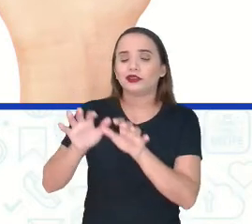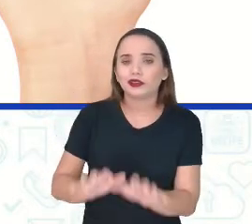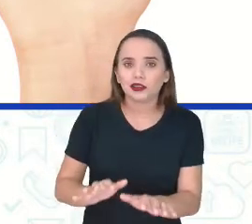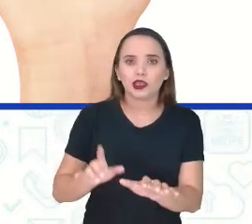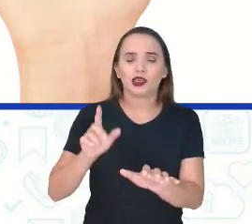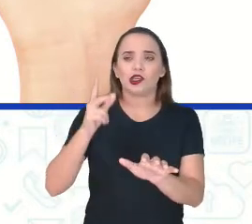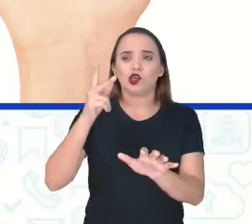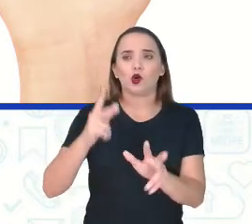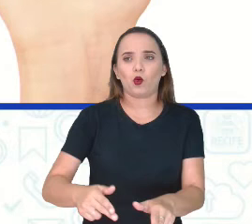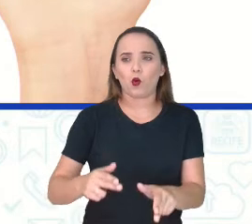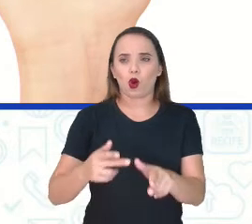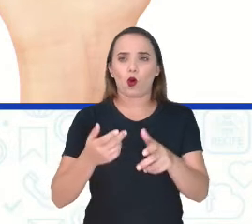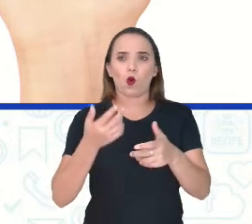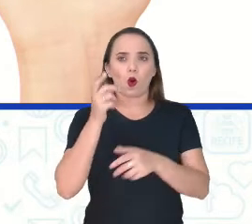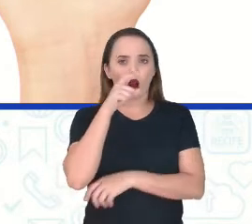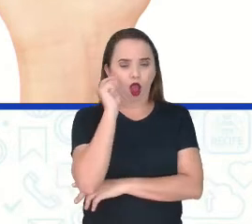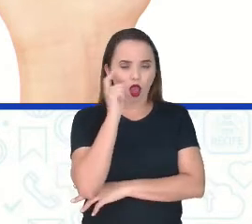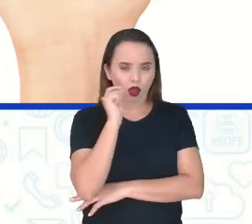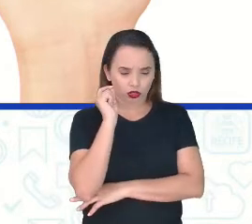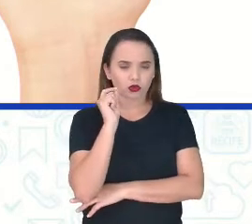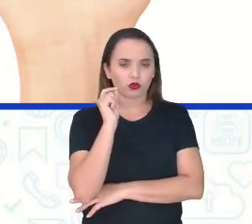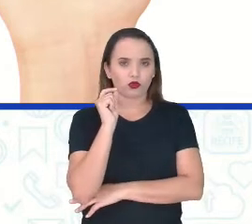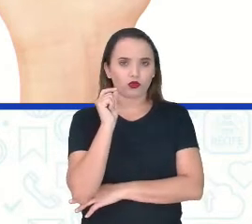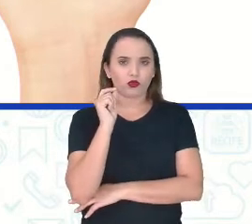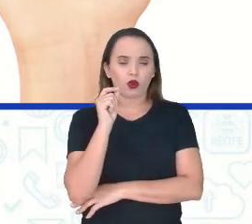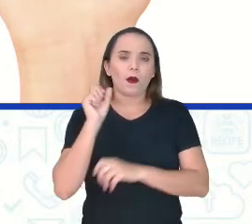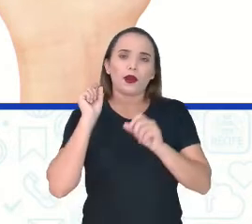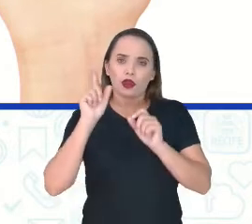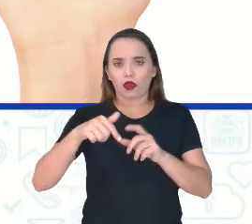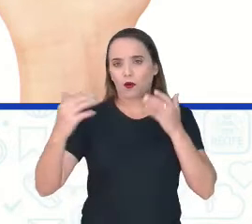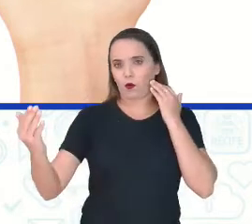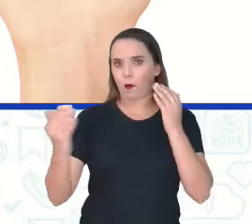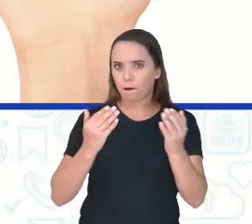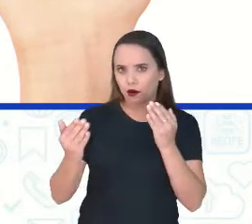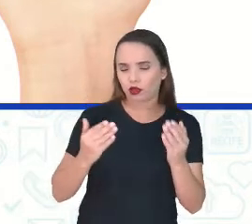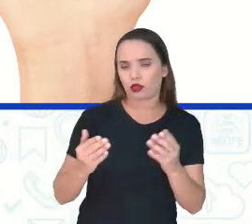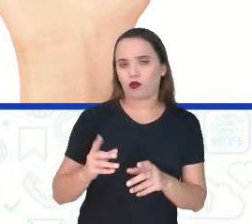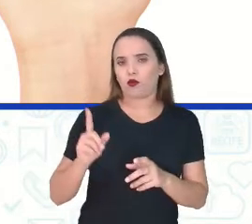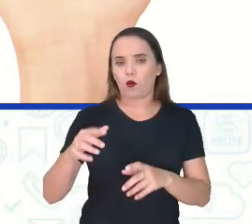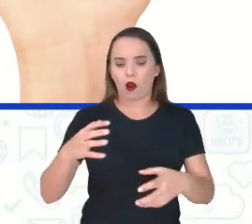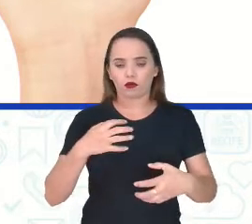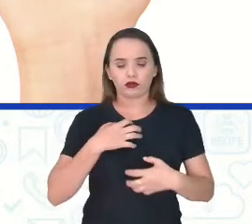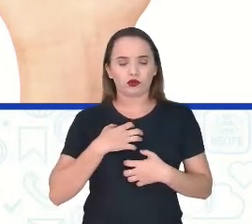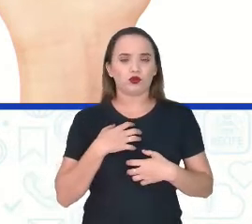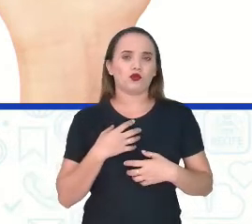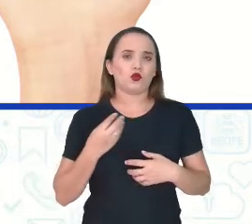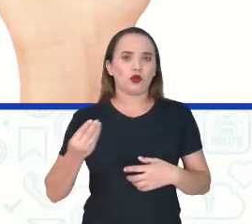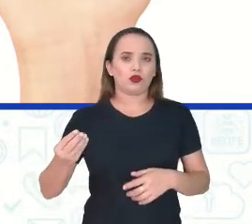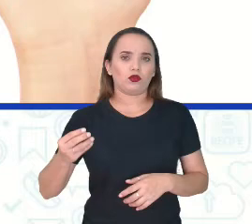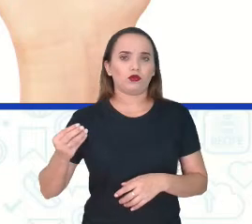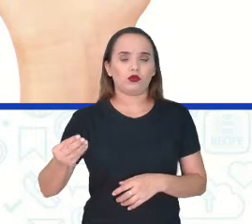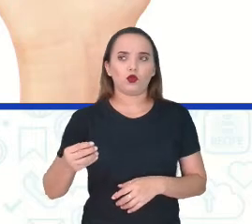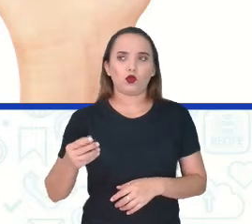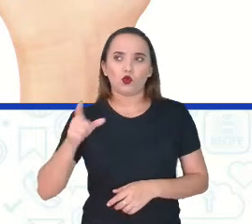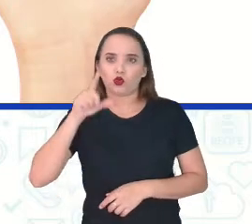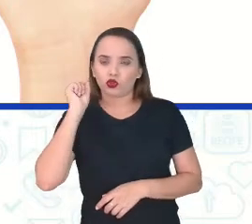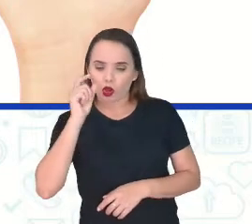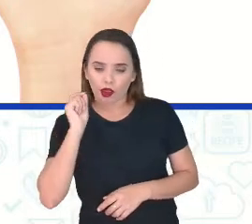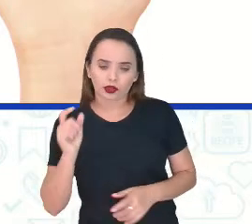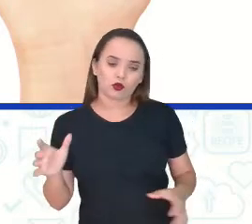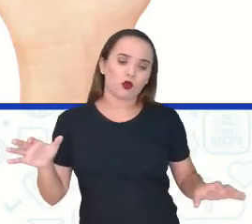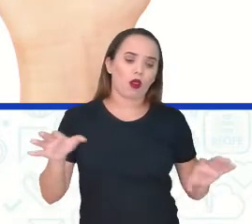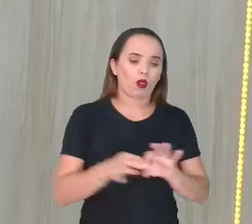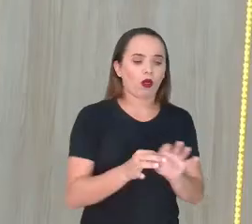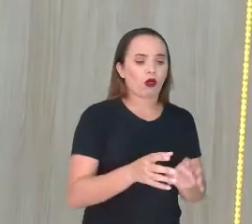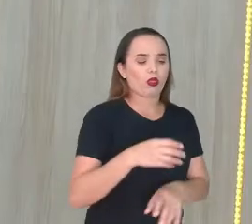posso comparar, digamos, a situação dos ratos com a dos mamíferos nesse caso, a dos ratos com